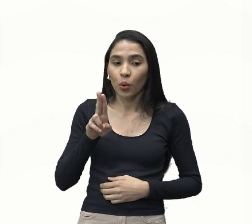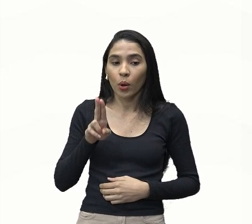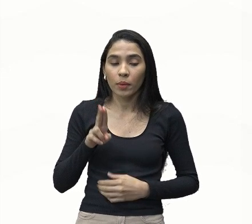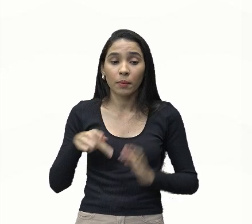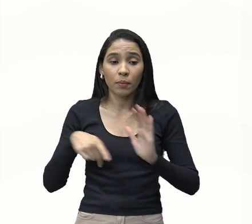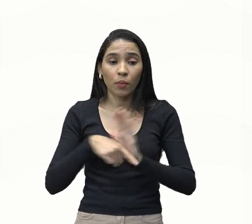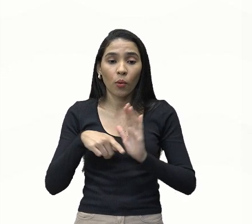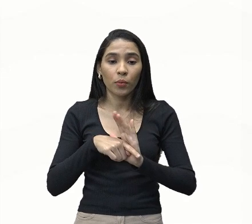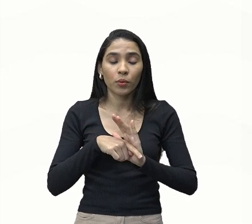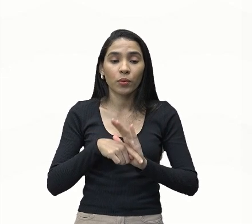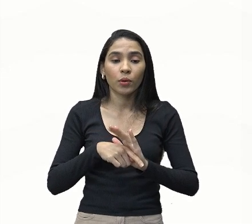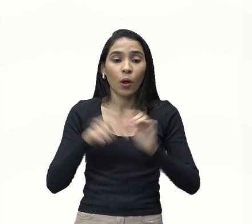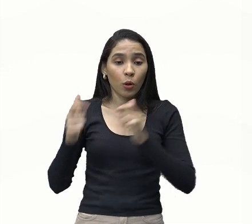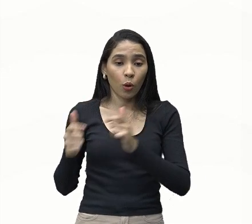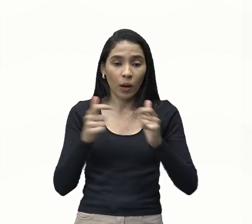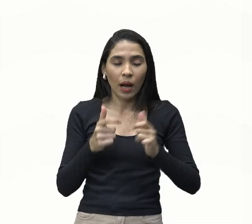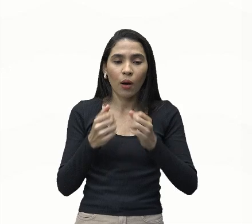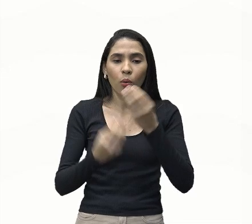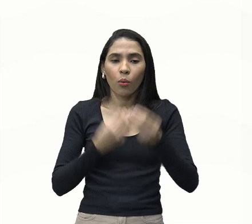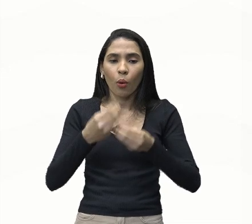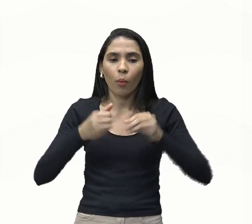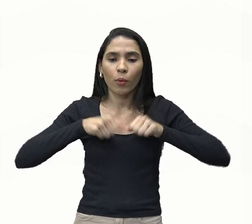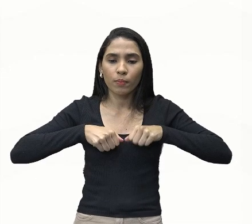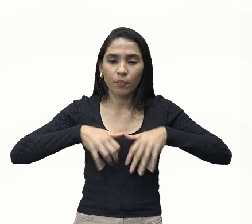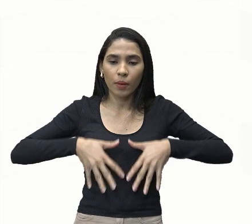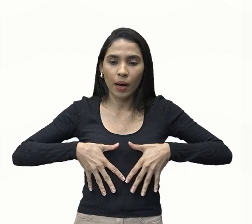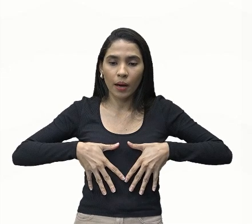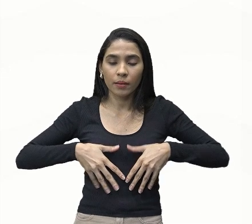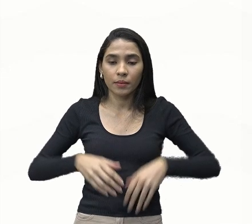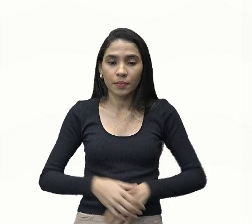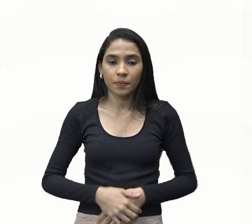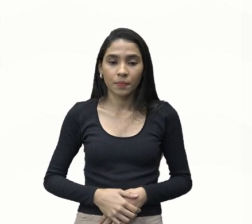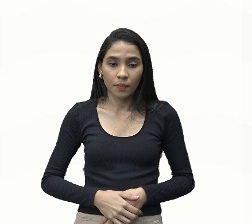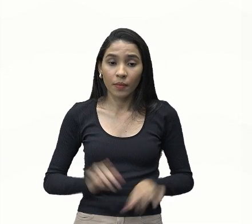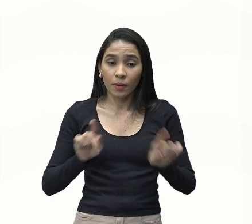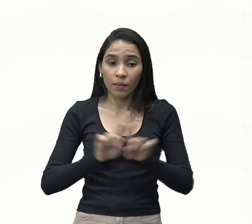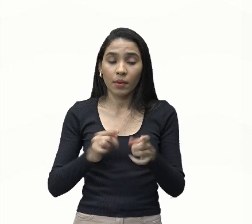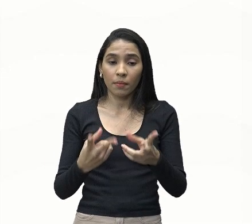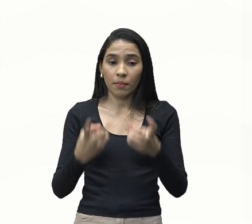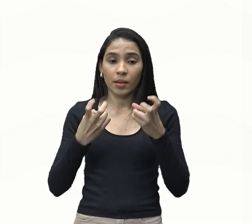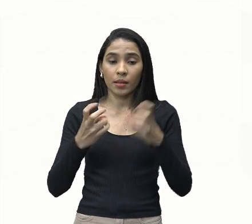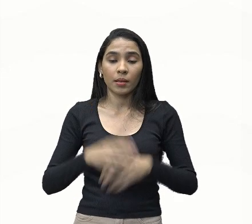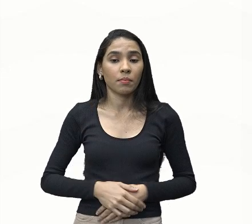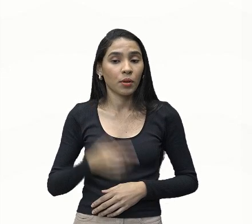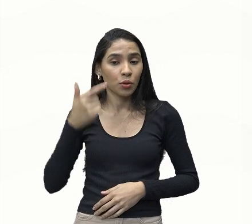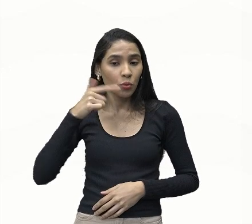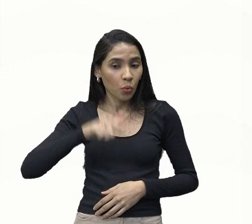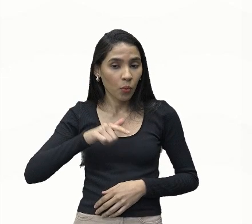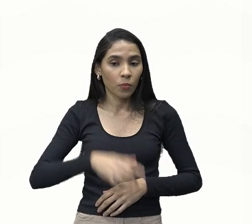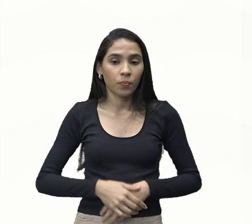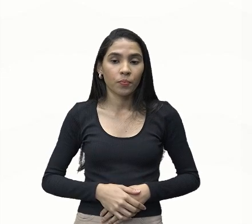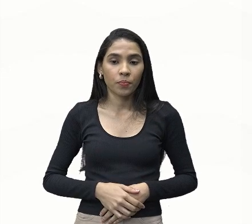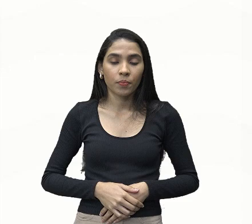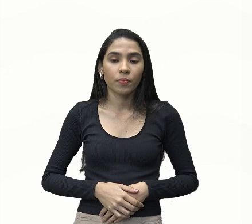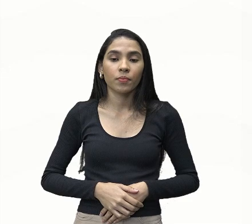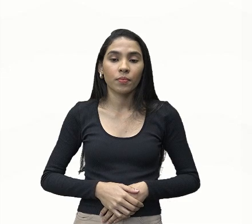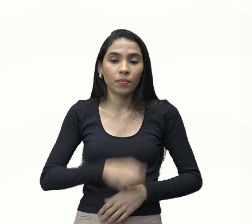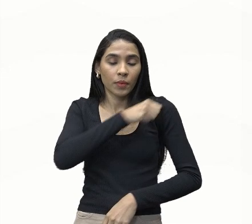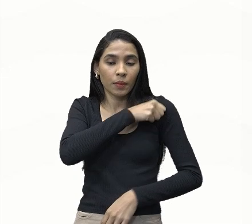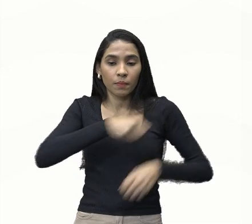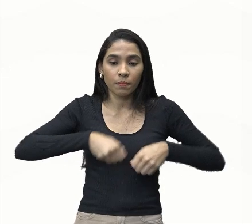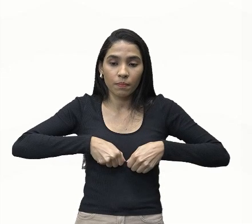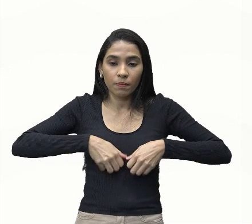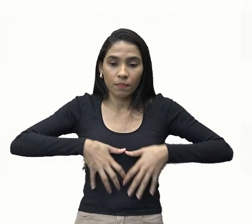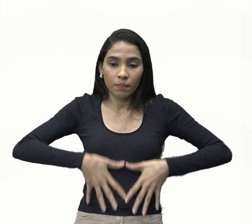com a localização desses nervos. E aqui nessa imagem, a gente observa novamente em roxo a localização do